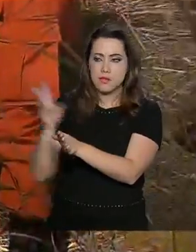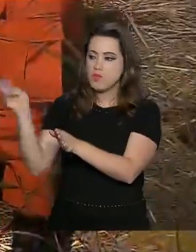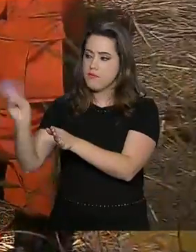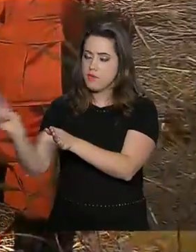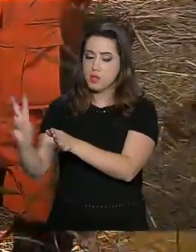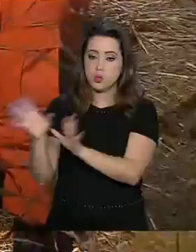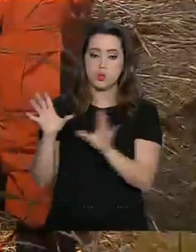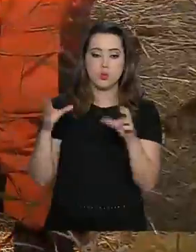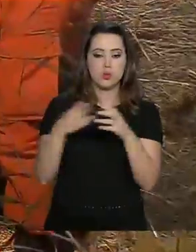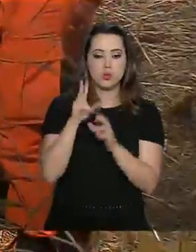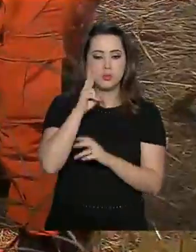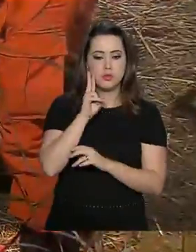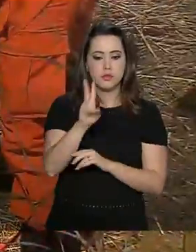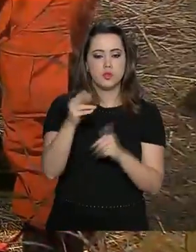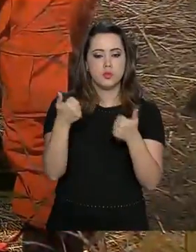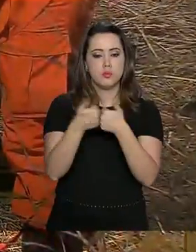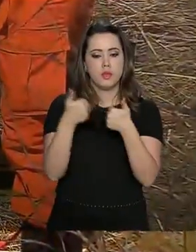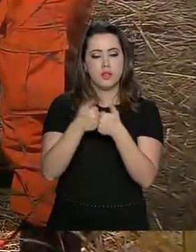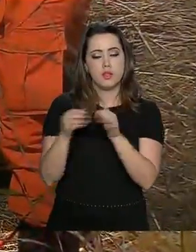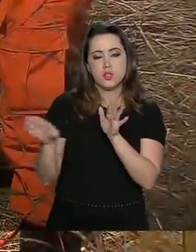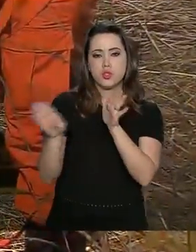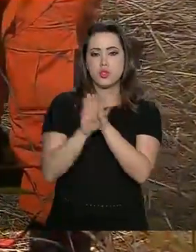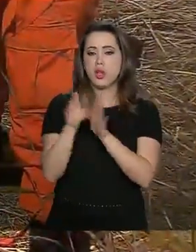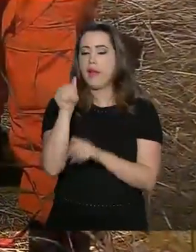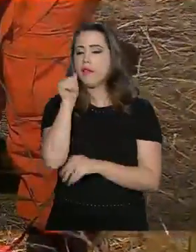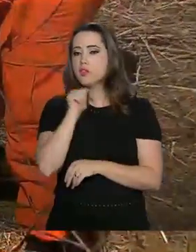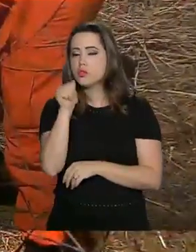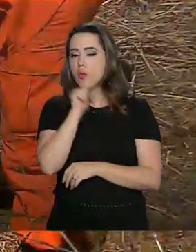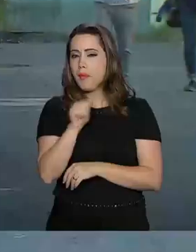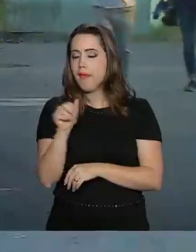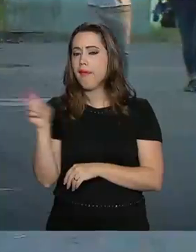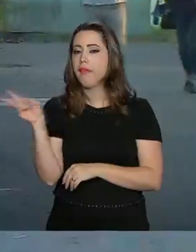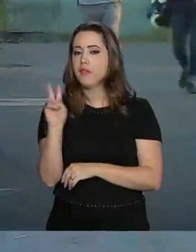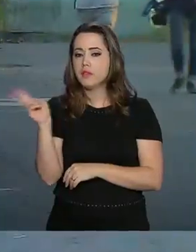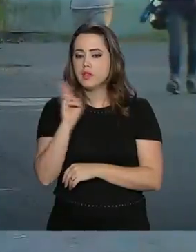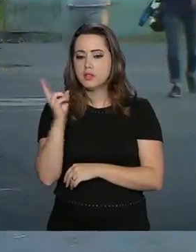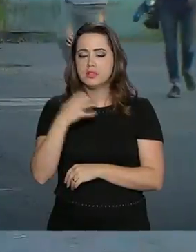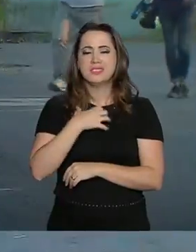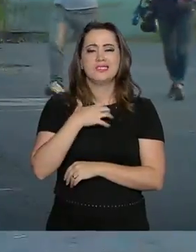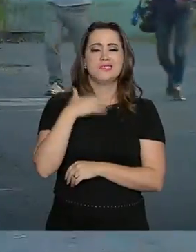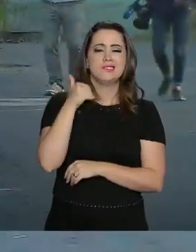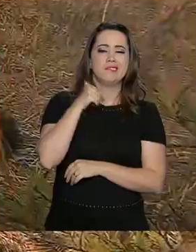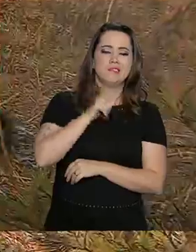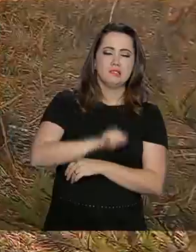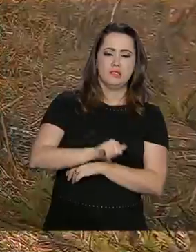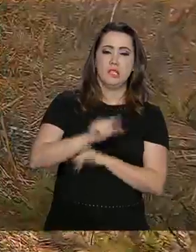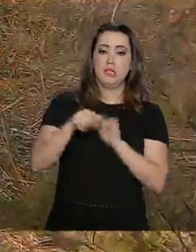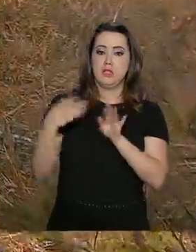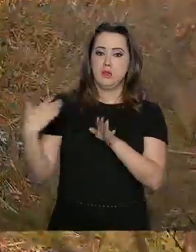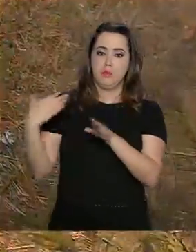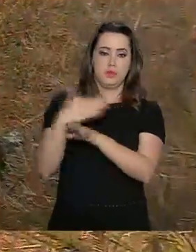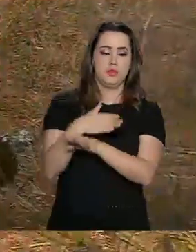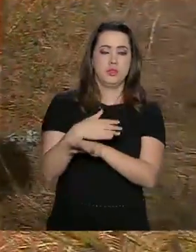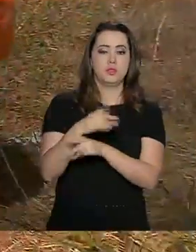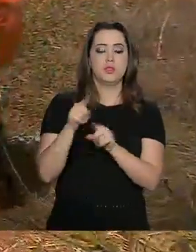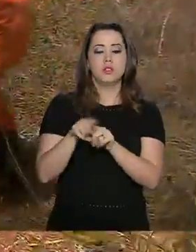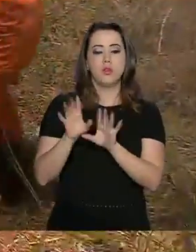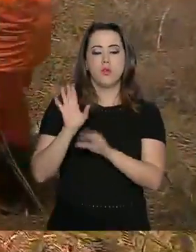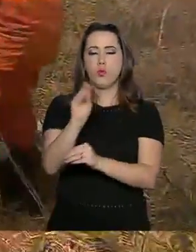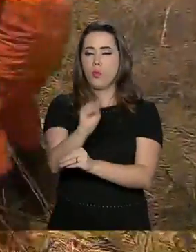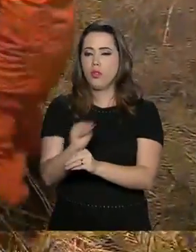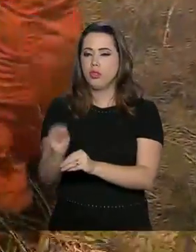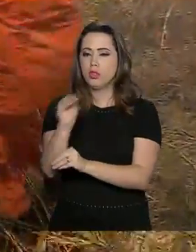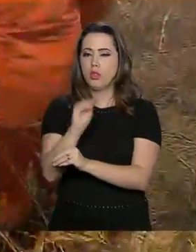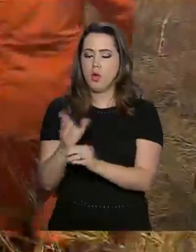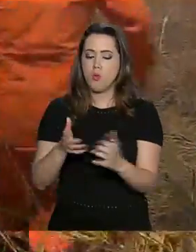Nossa equipe acompanhou a chegada de uma venezuelana que passou mal após atravessar a fronteira e foi atendida pelo Corpo de